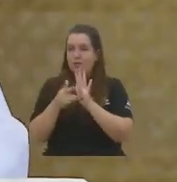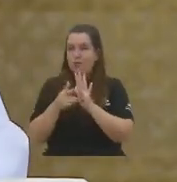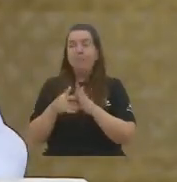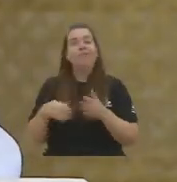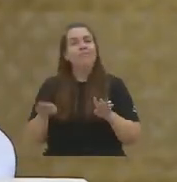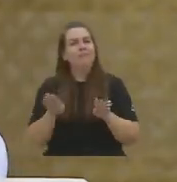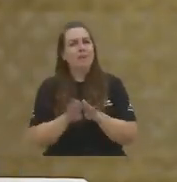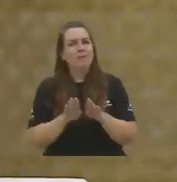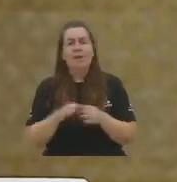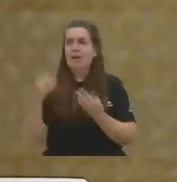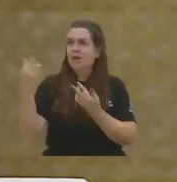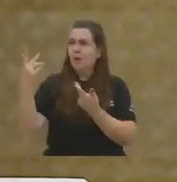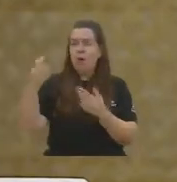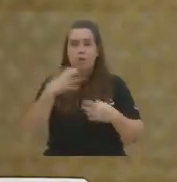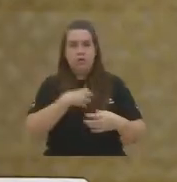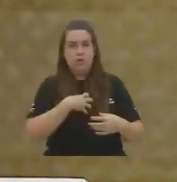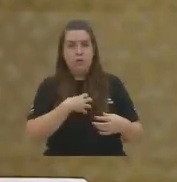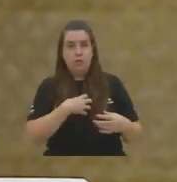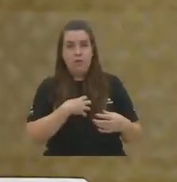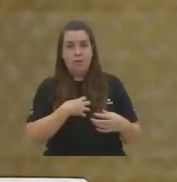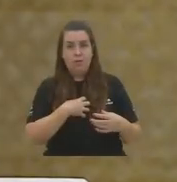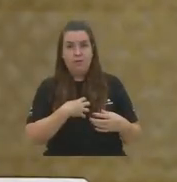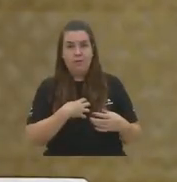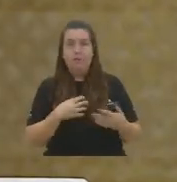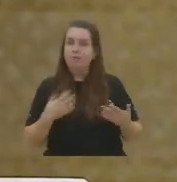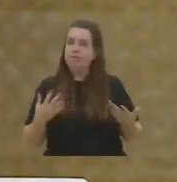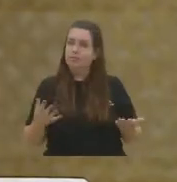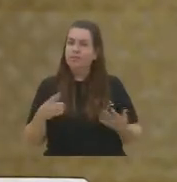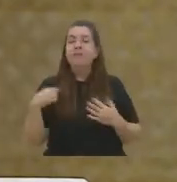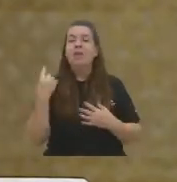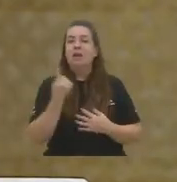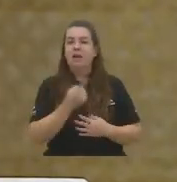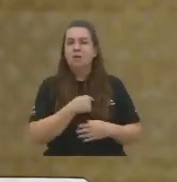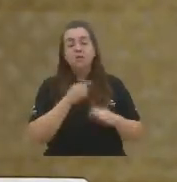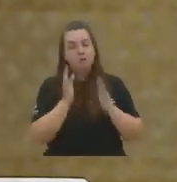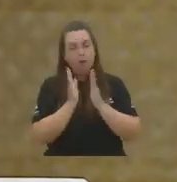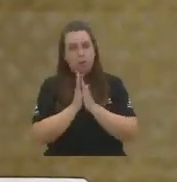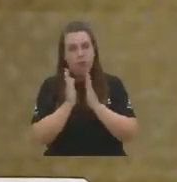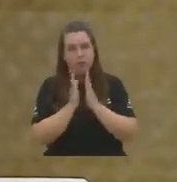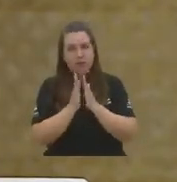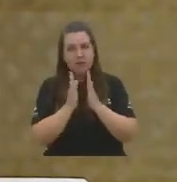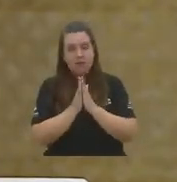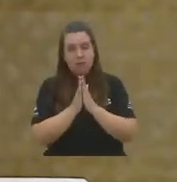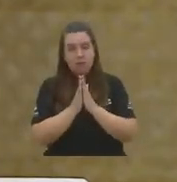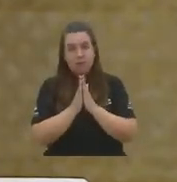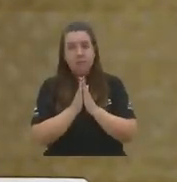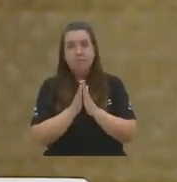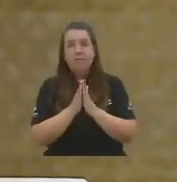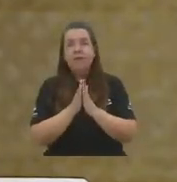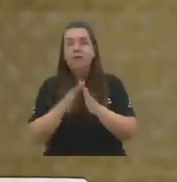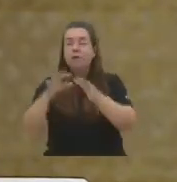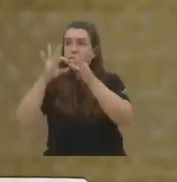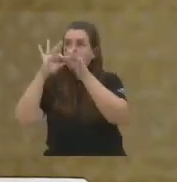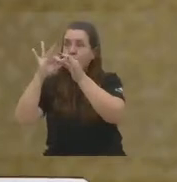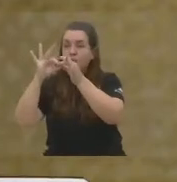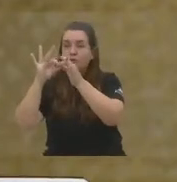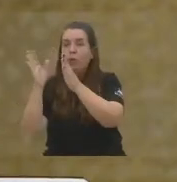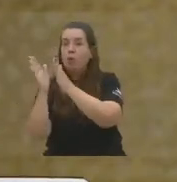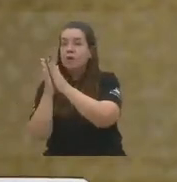mesmos sentimentos de Cristo, a nossa oração, configurada a oração de